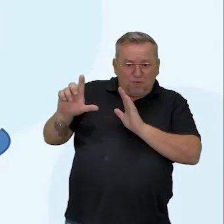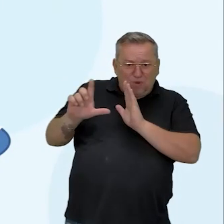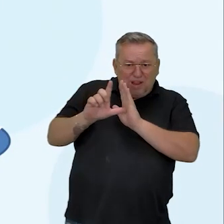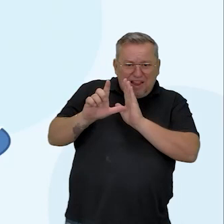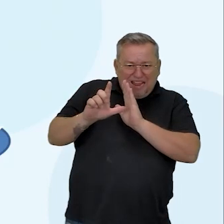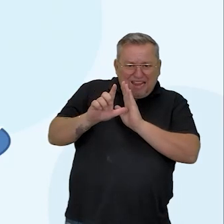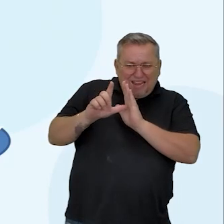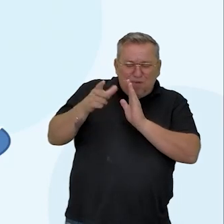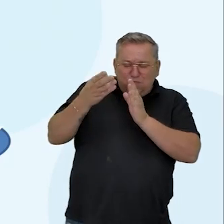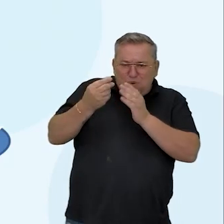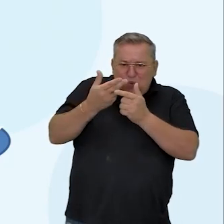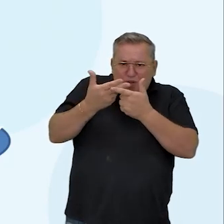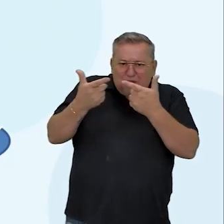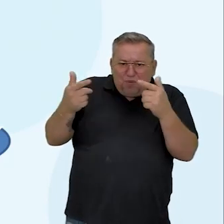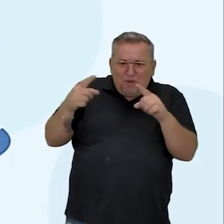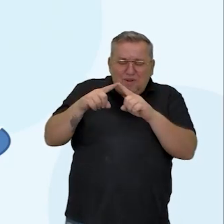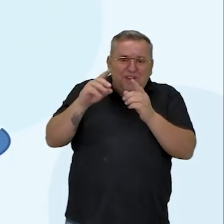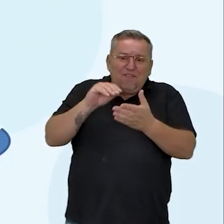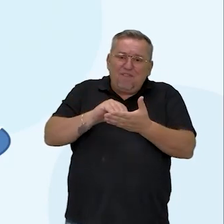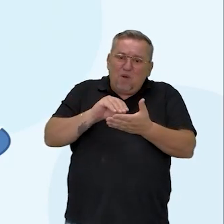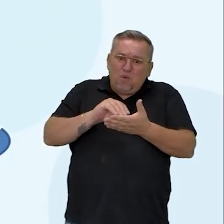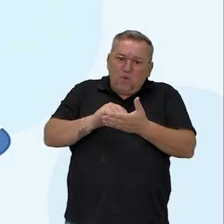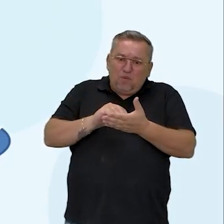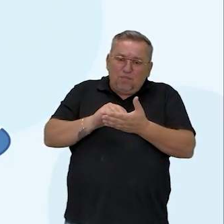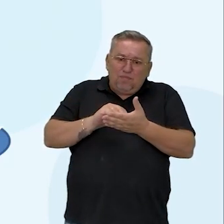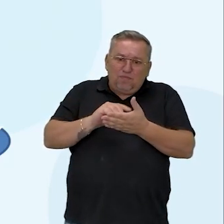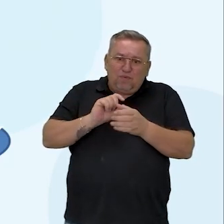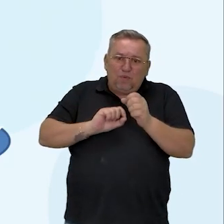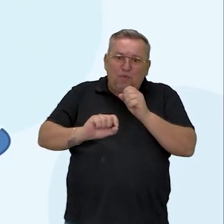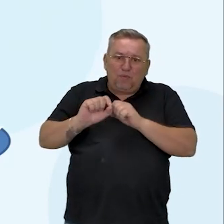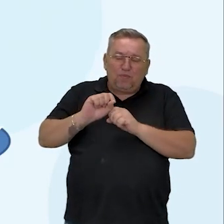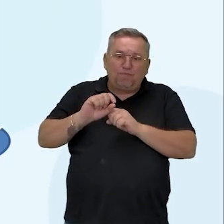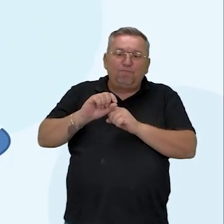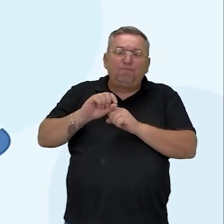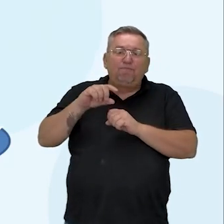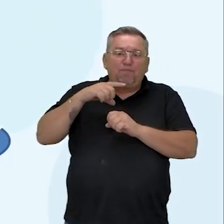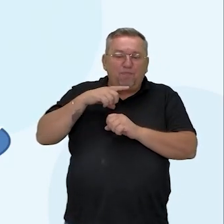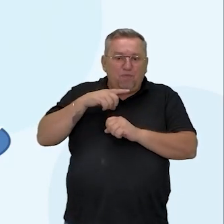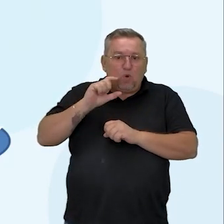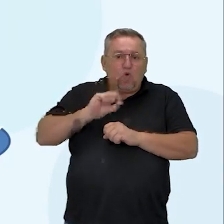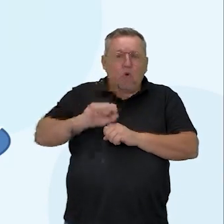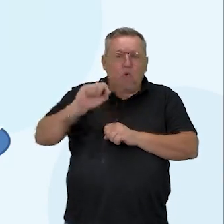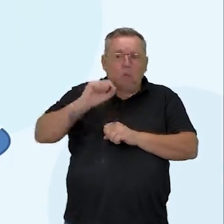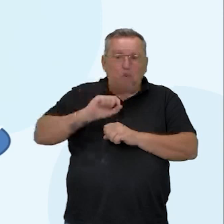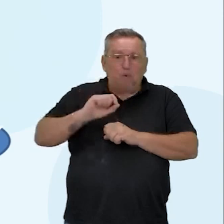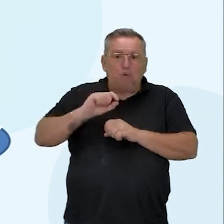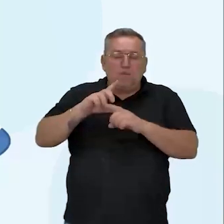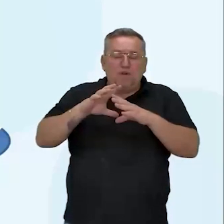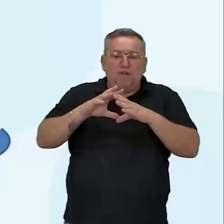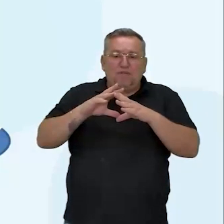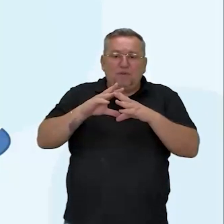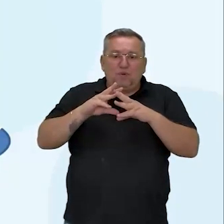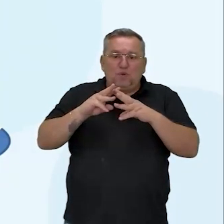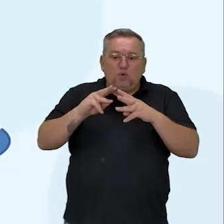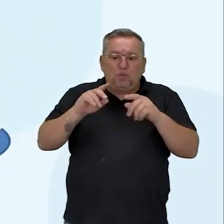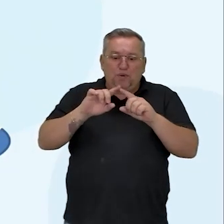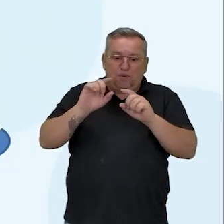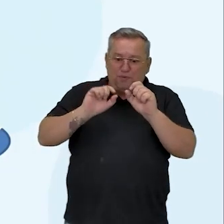dessa centralidade administrativa, acabaram sofrendo um afrouxamento.